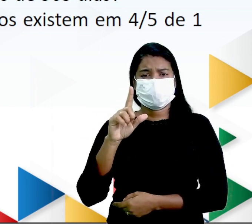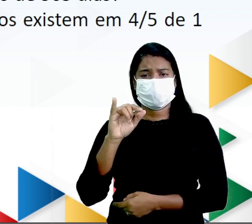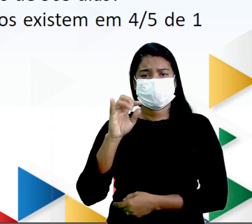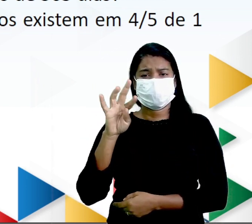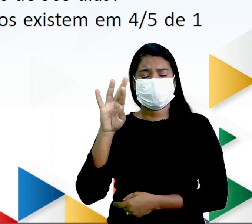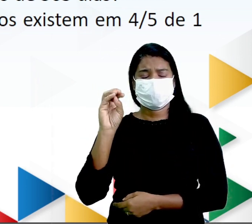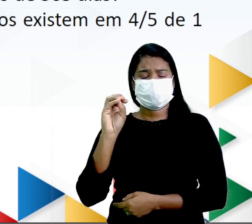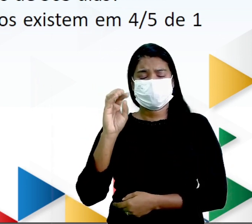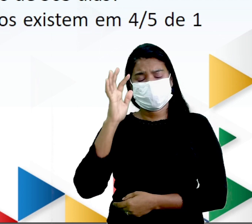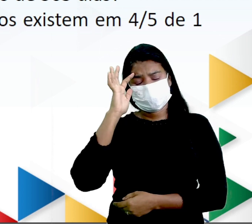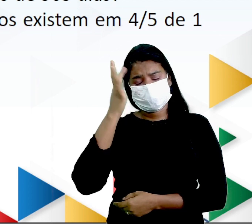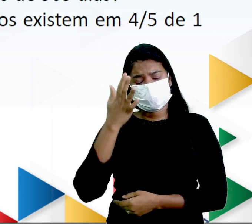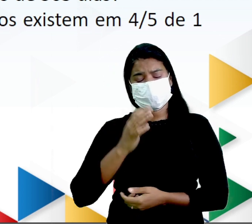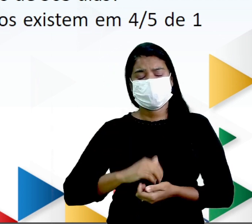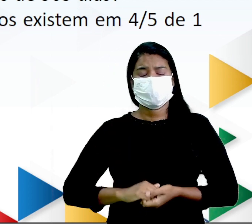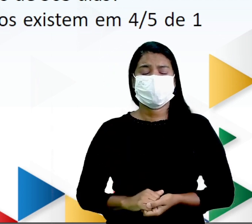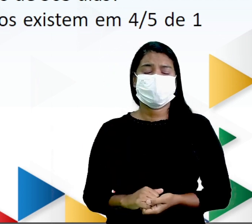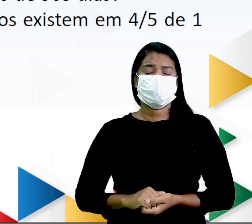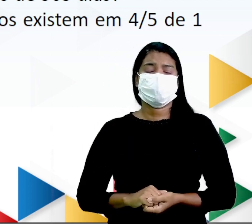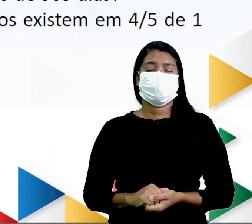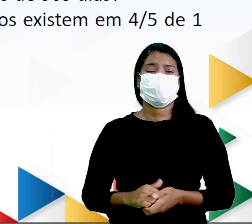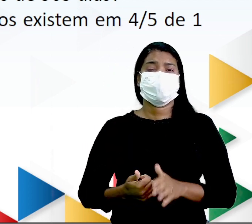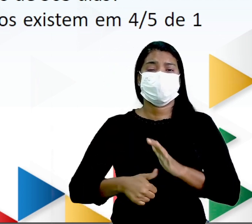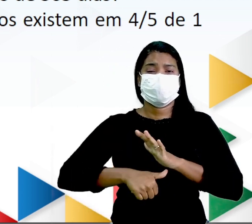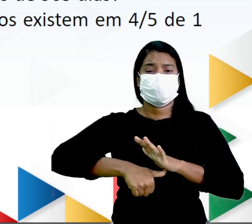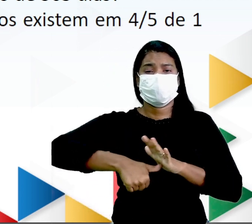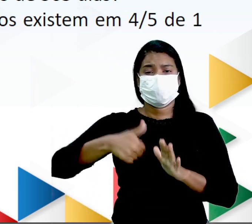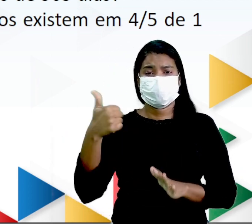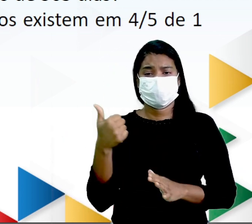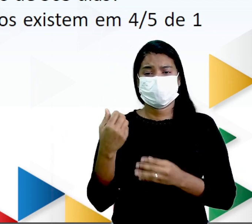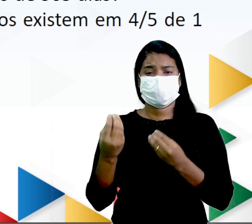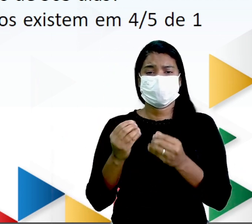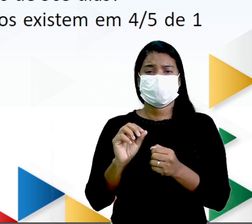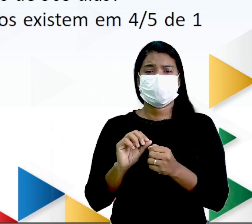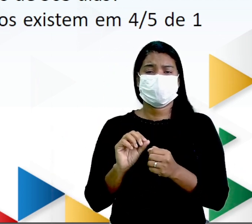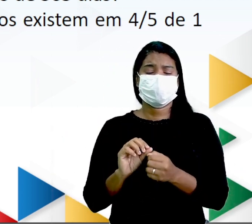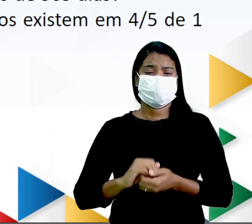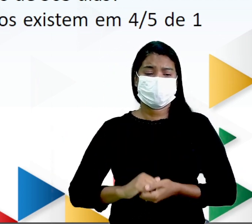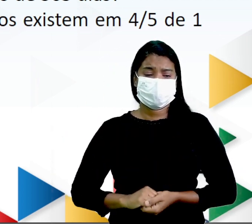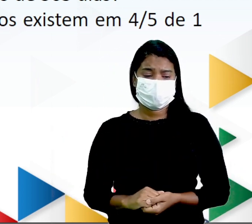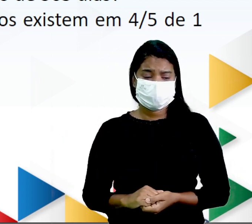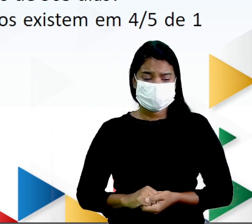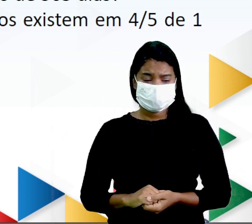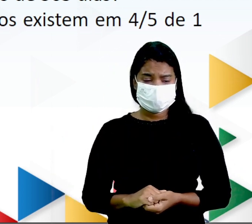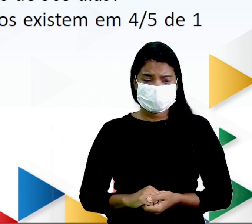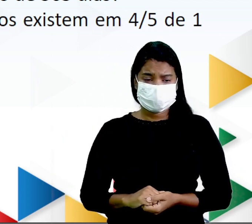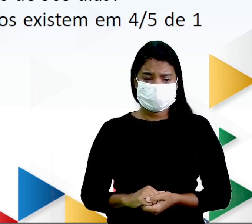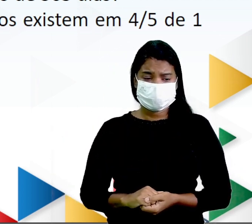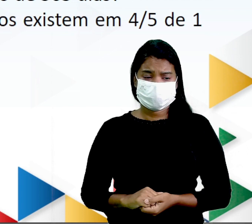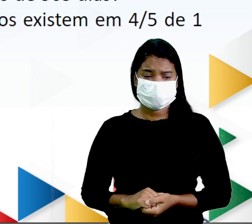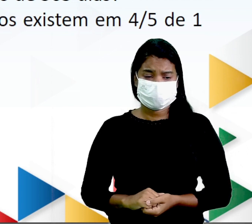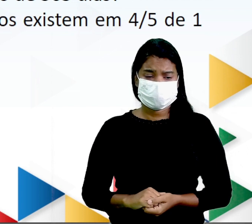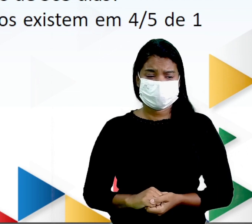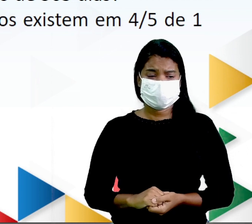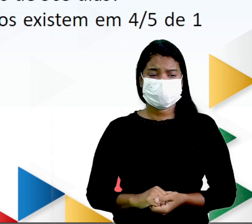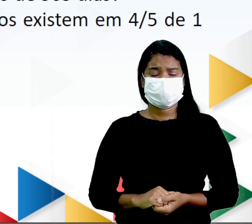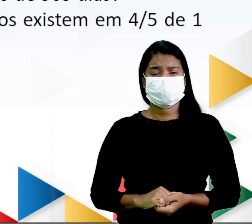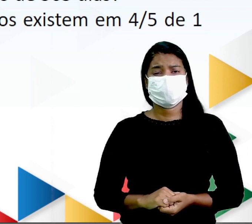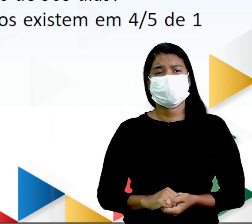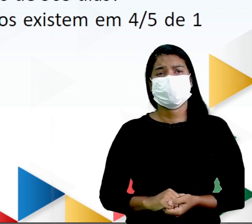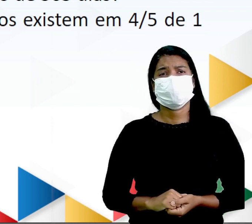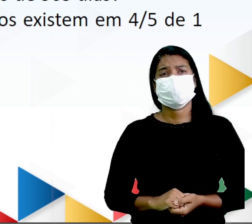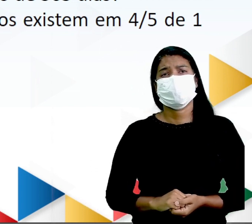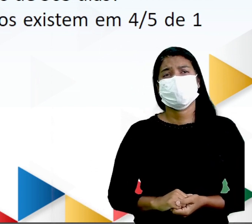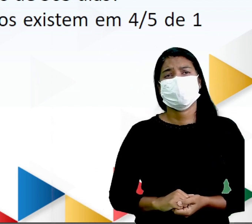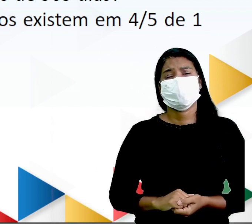lá, para a solução. A primeira, eu faço assim, tá? Mas não precisa seguir a minha forma. Você pode fazer